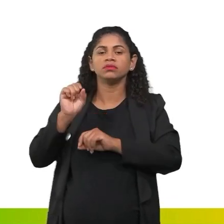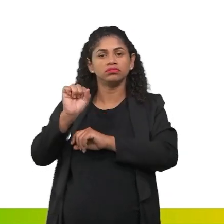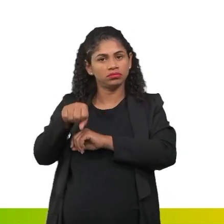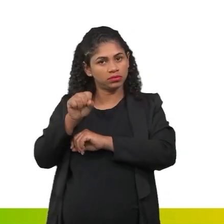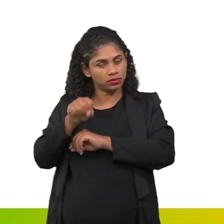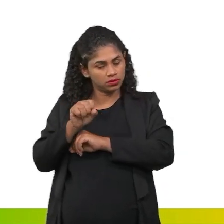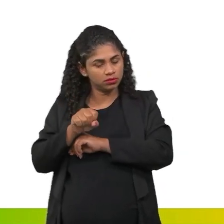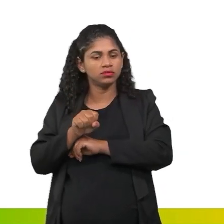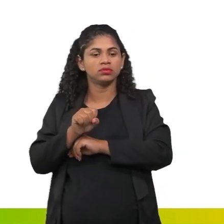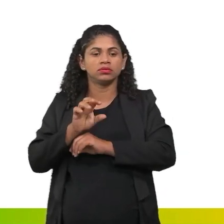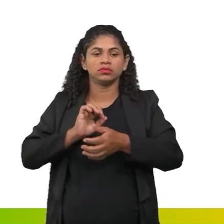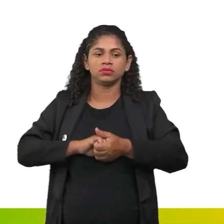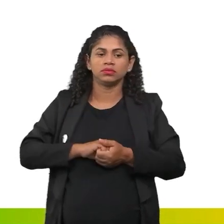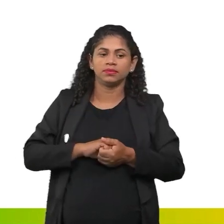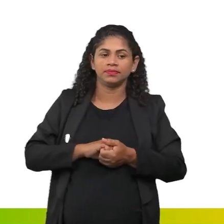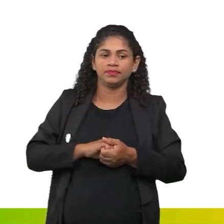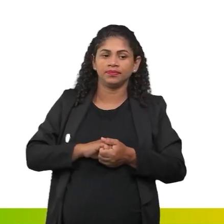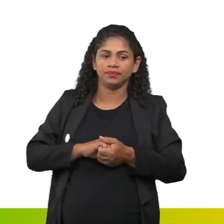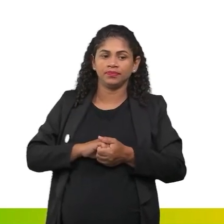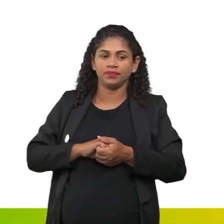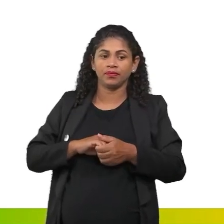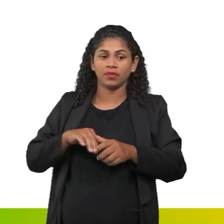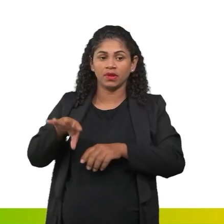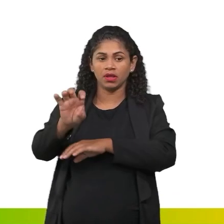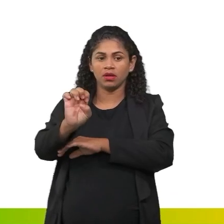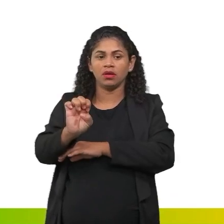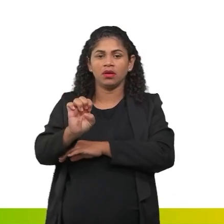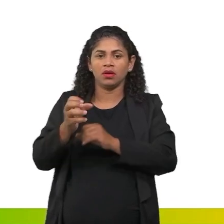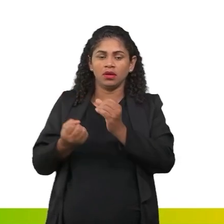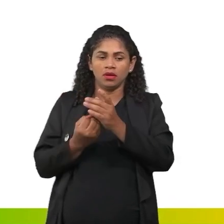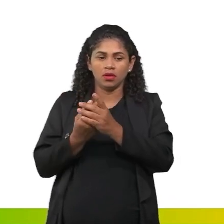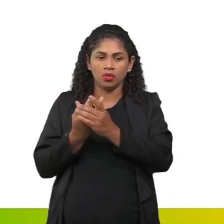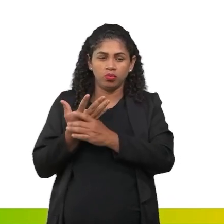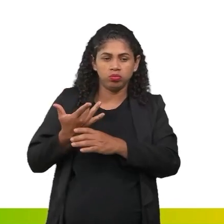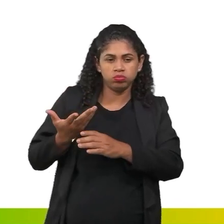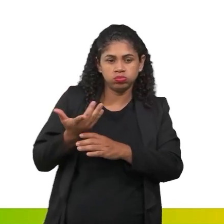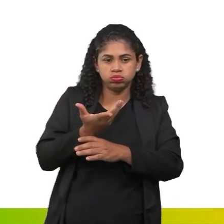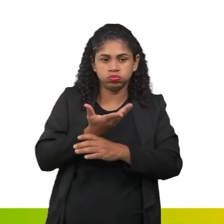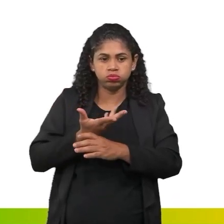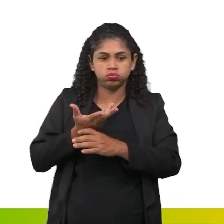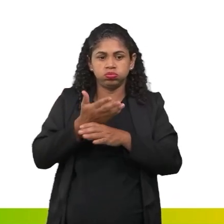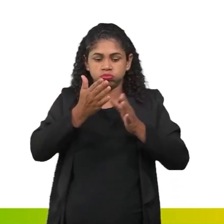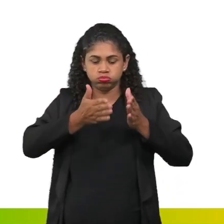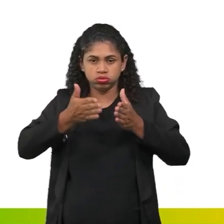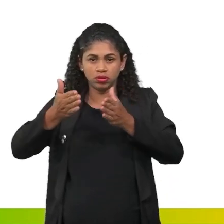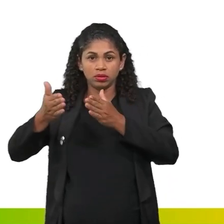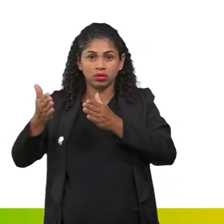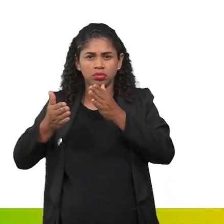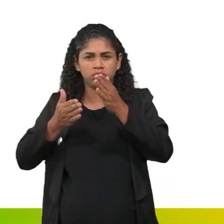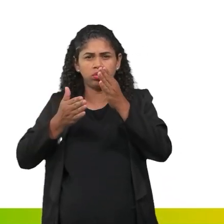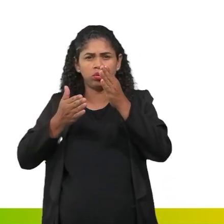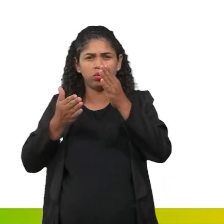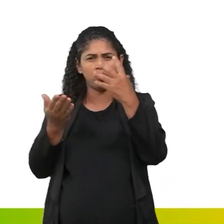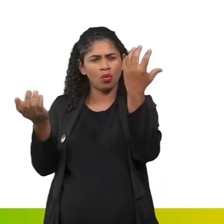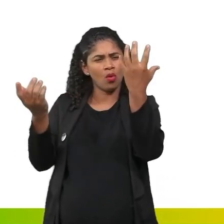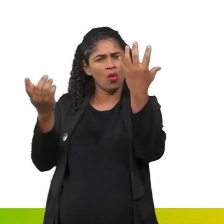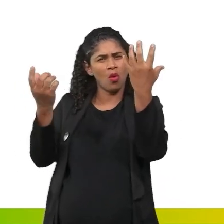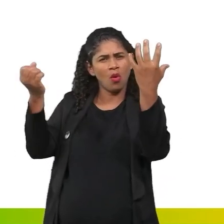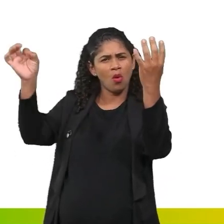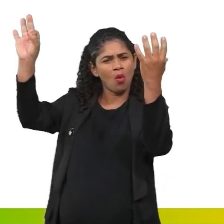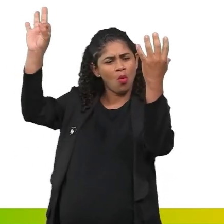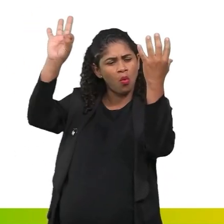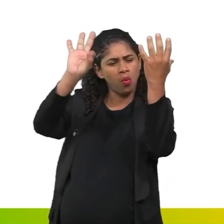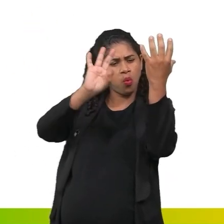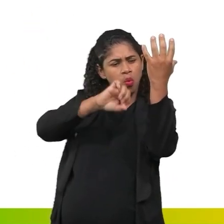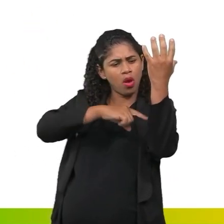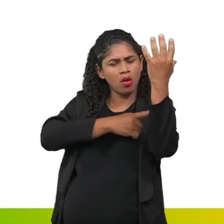dos micro-organismos. E a letra E, a fermentação é um processo de fotossíntese. Meu Deus, bem errado isso